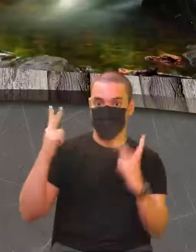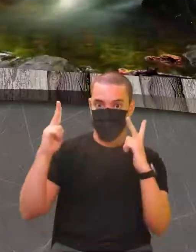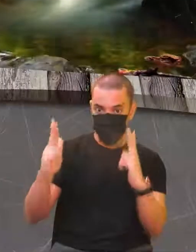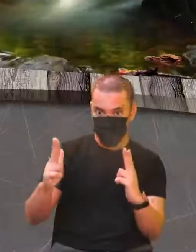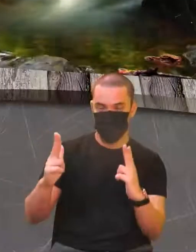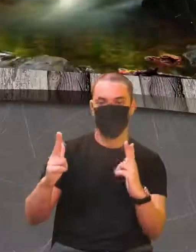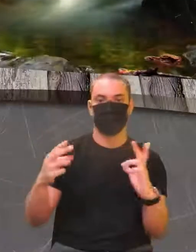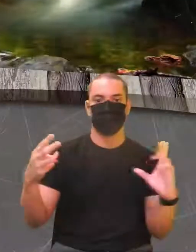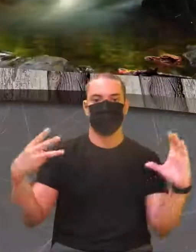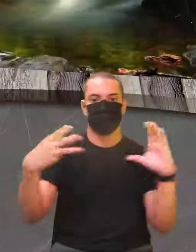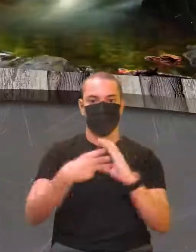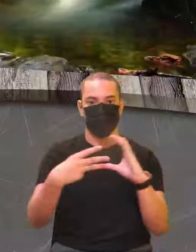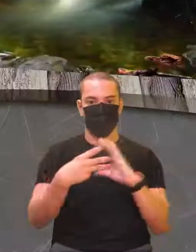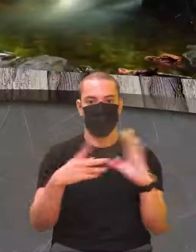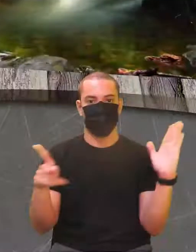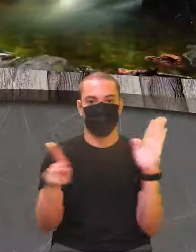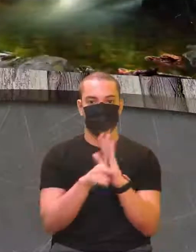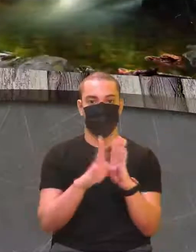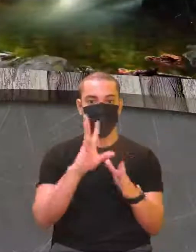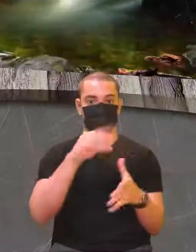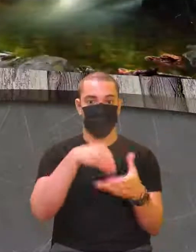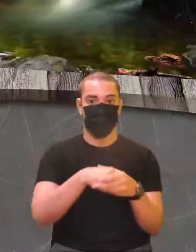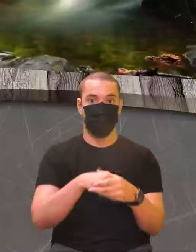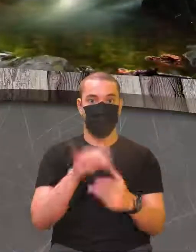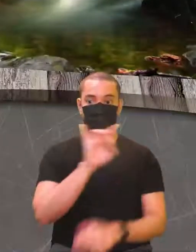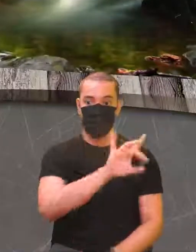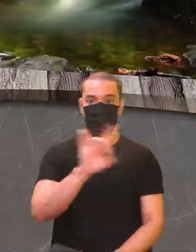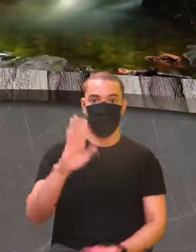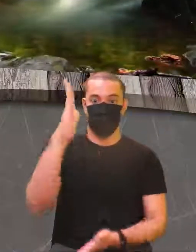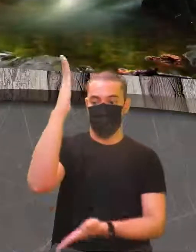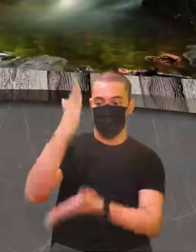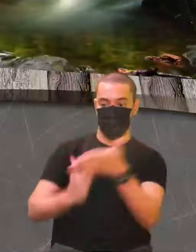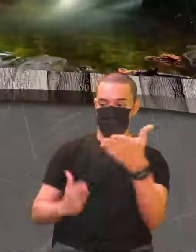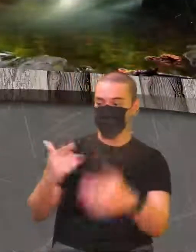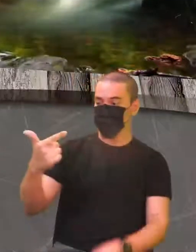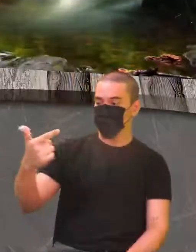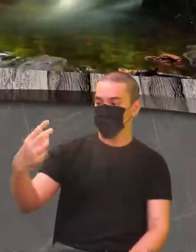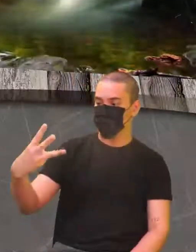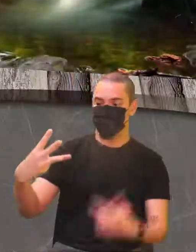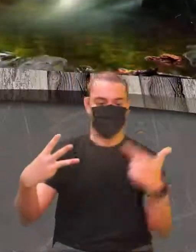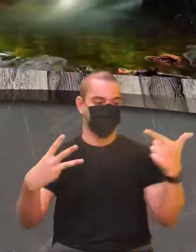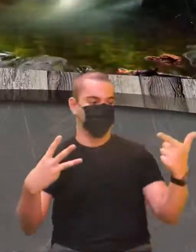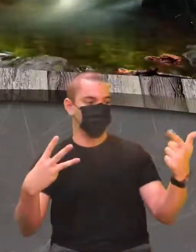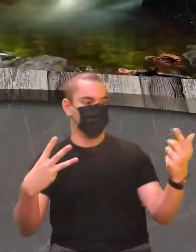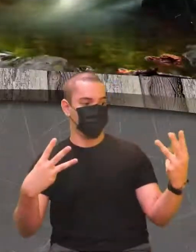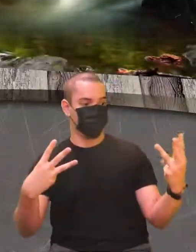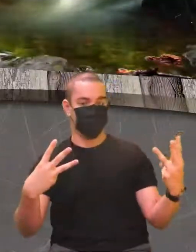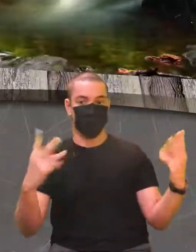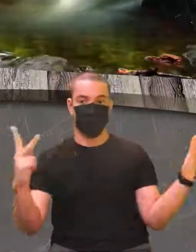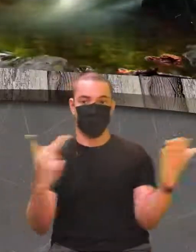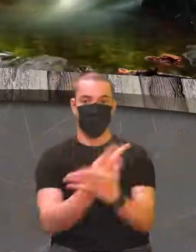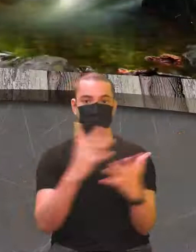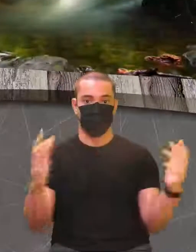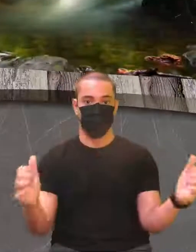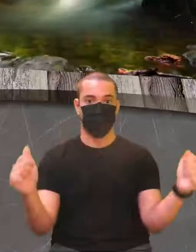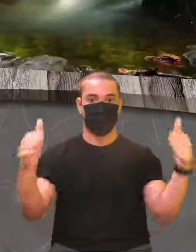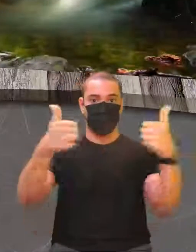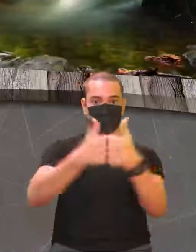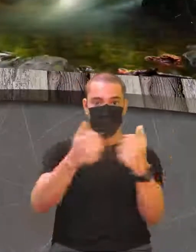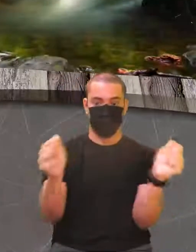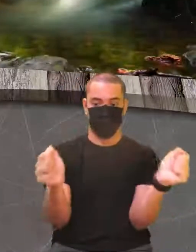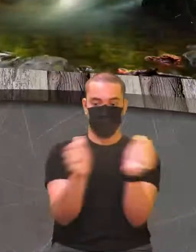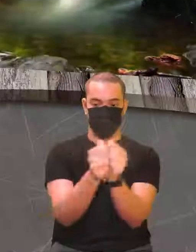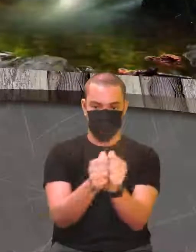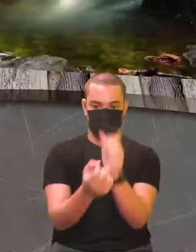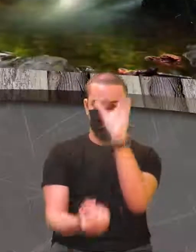células reprodutivas, eles vão ter cada um a metade, 23. Para ocorrer, então, o encontro dos seus gametas e gerar